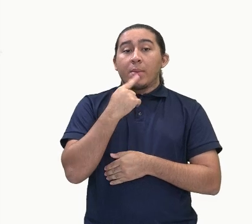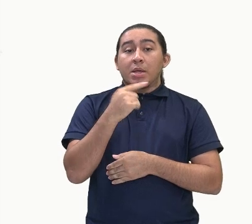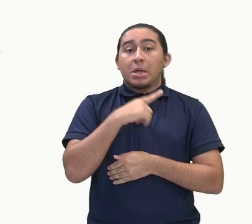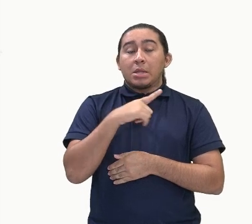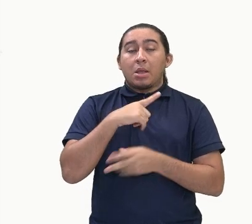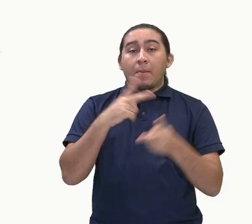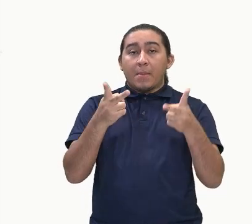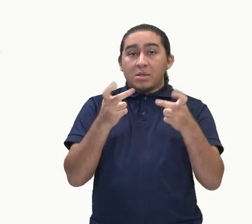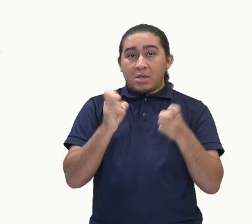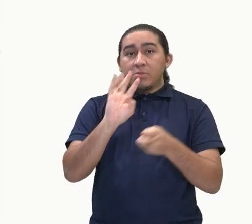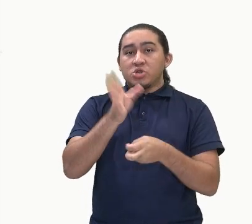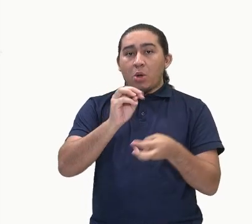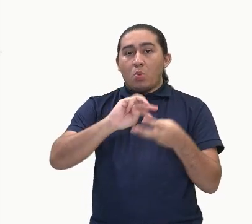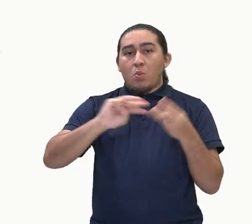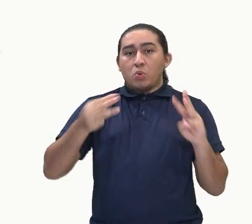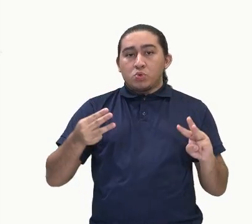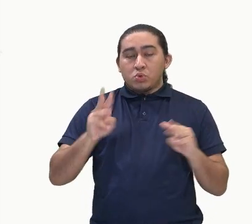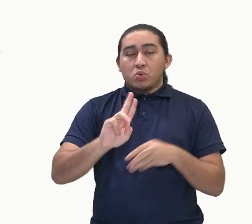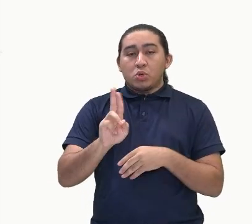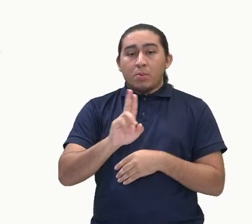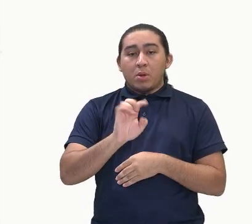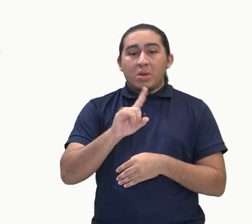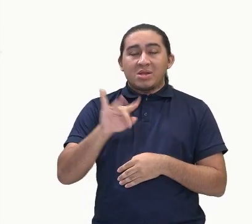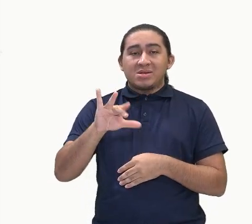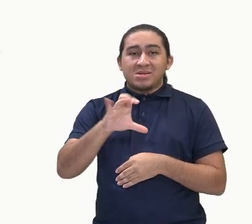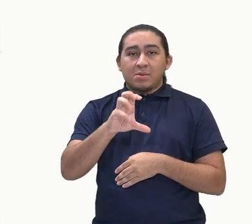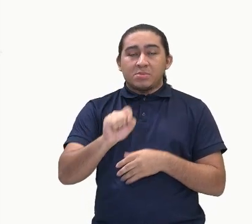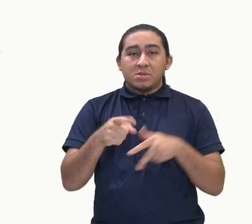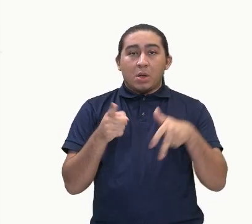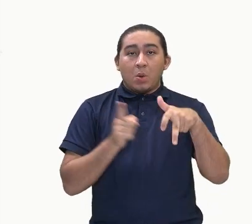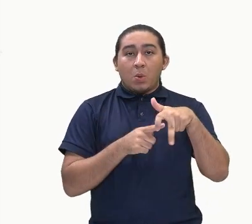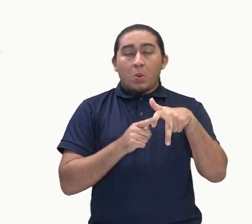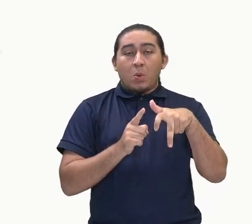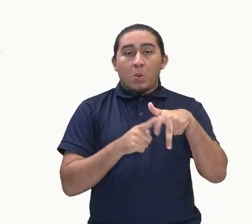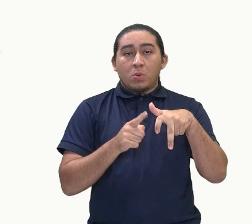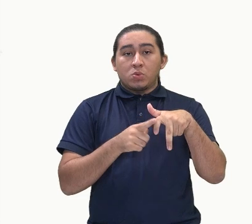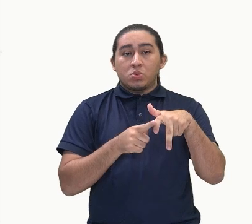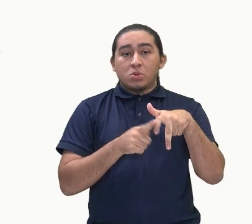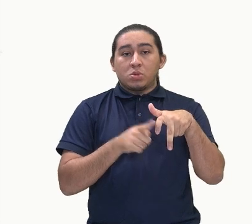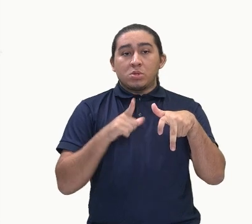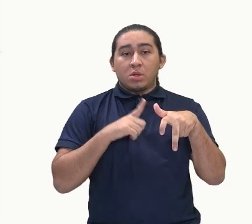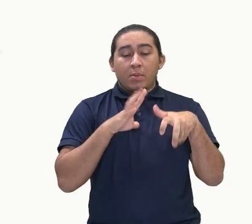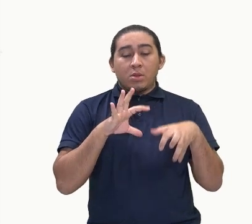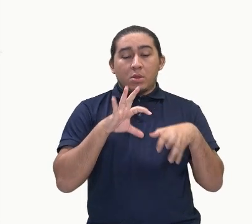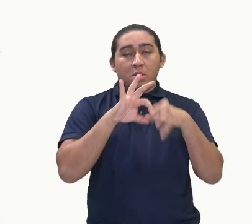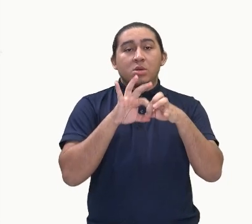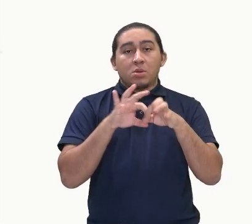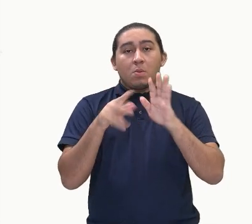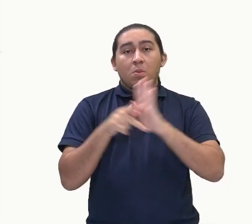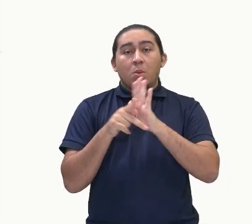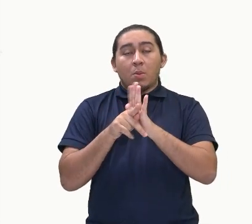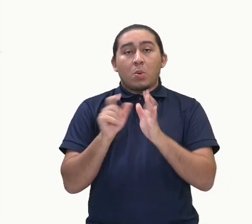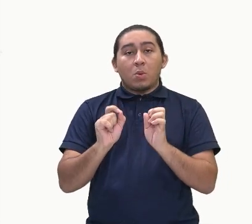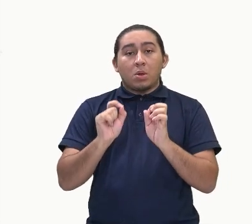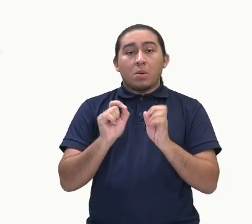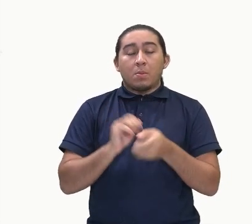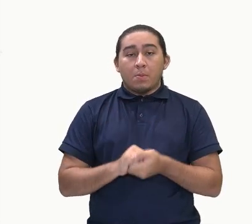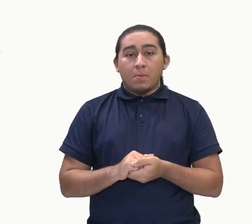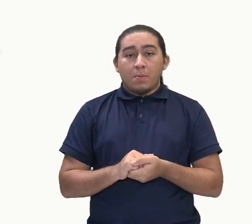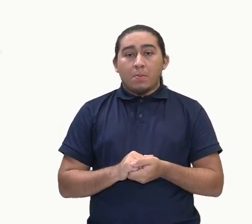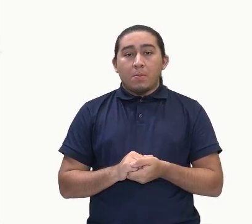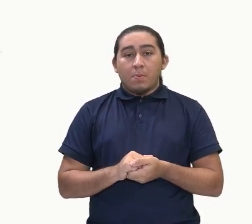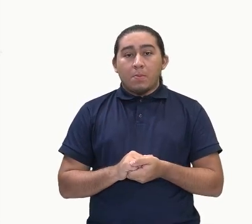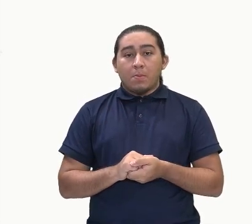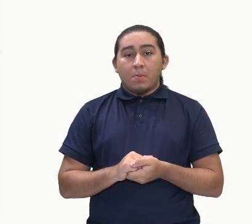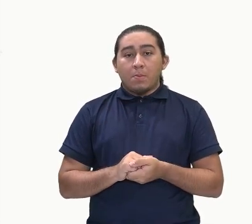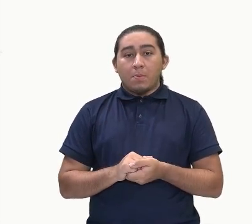esse músculo do quadríceps, na região aí da nossa coxa, e está fazendo essa ligação com